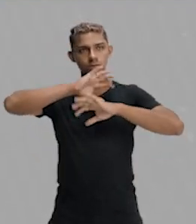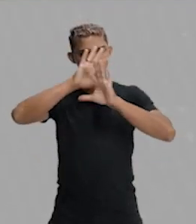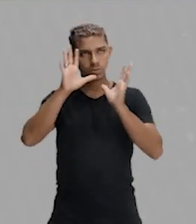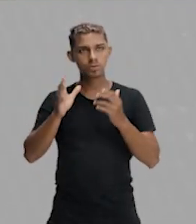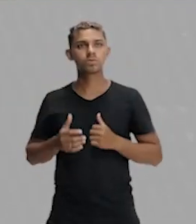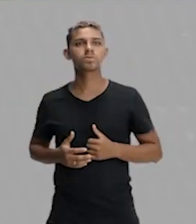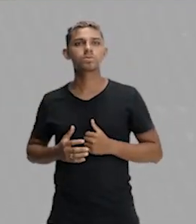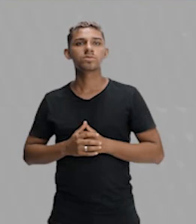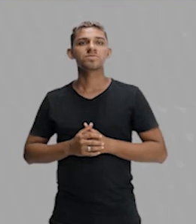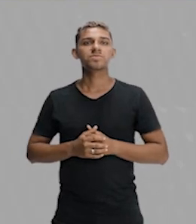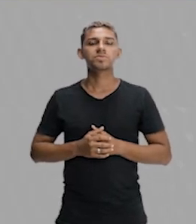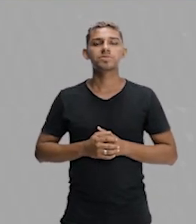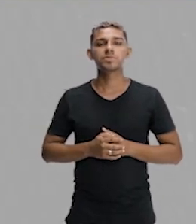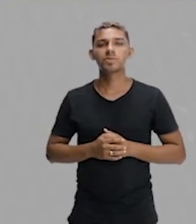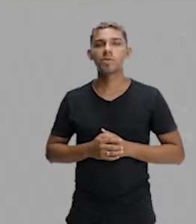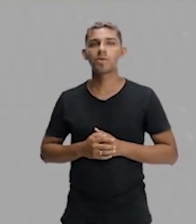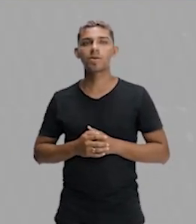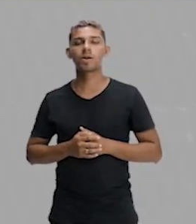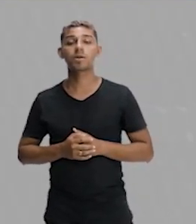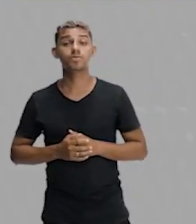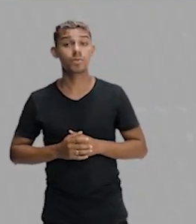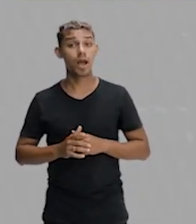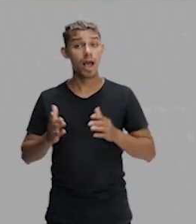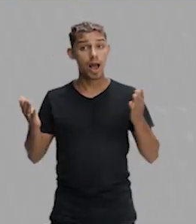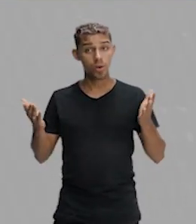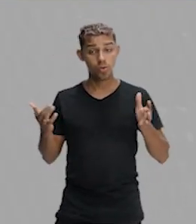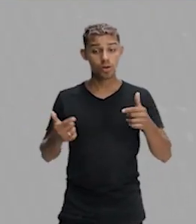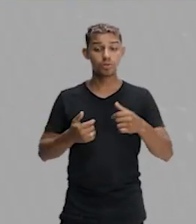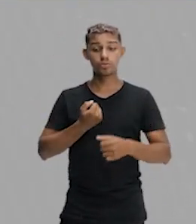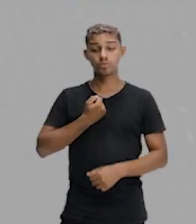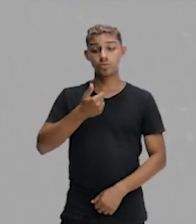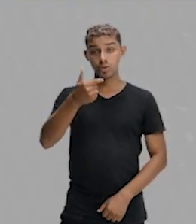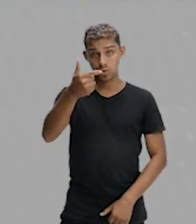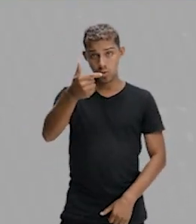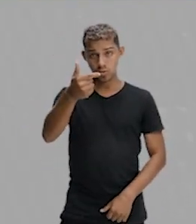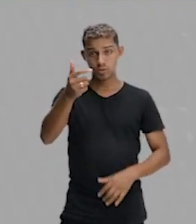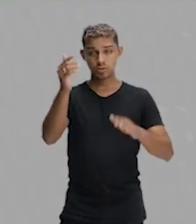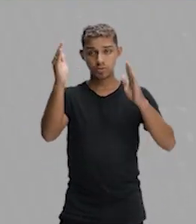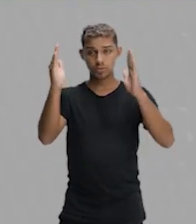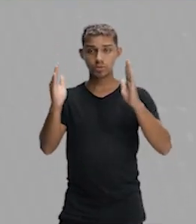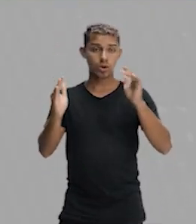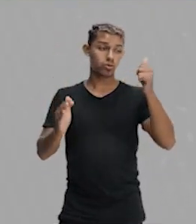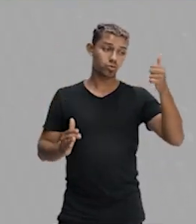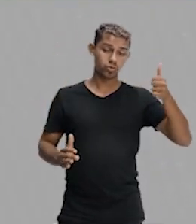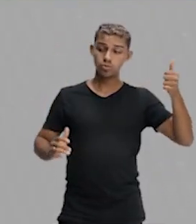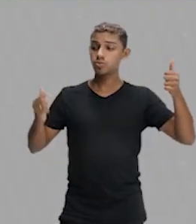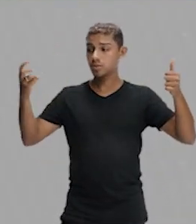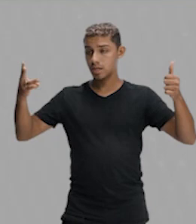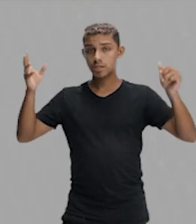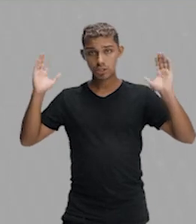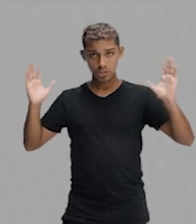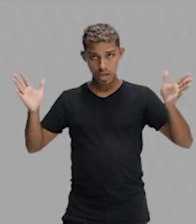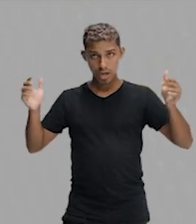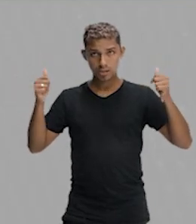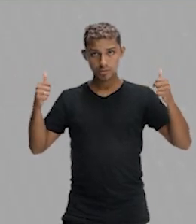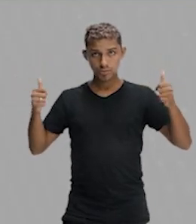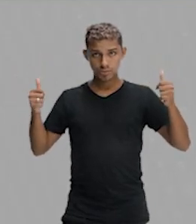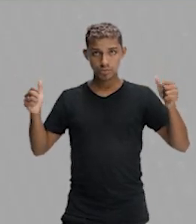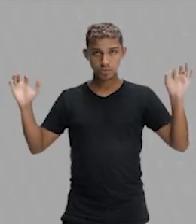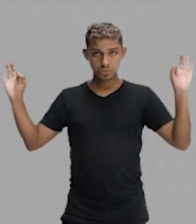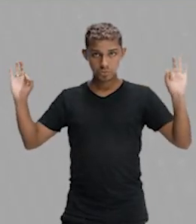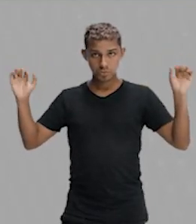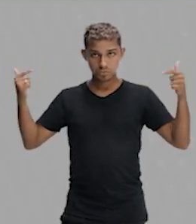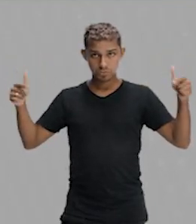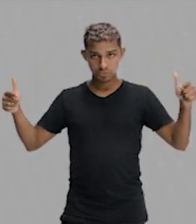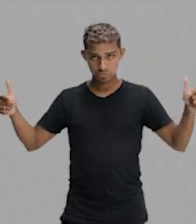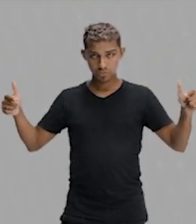o que acontece entre as placas, que é o caso do 2. O caso do 2, eu vou trazer para cá. Vou fazer